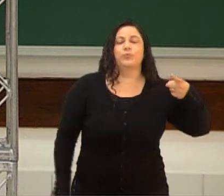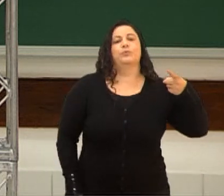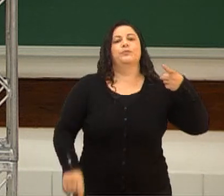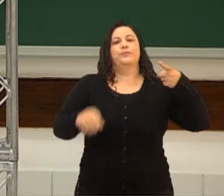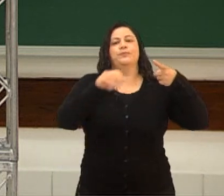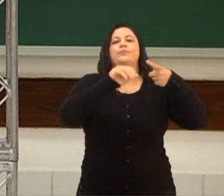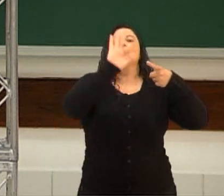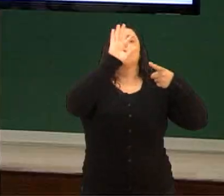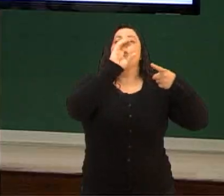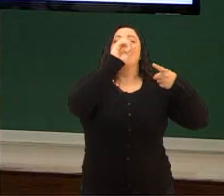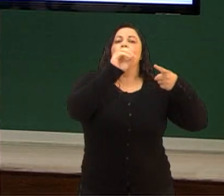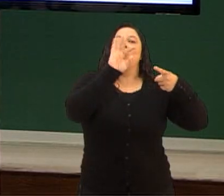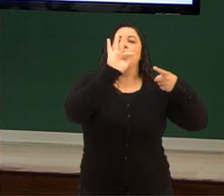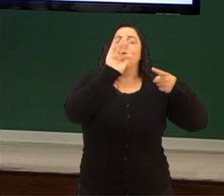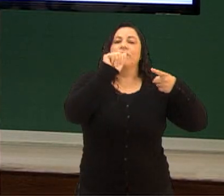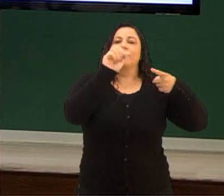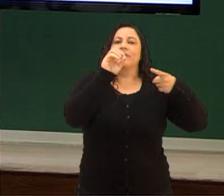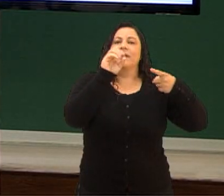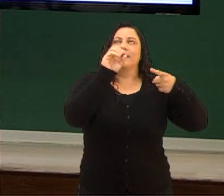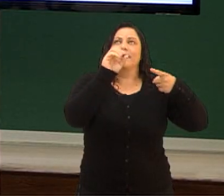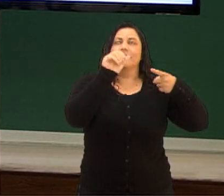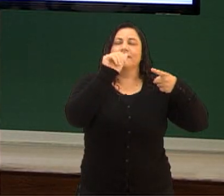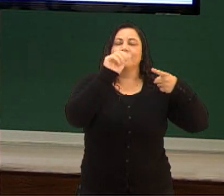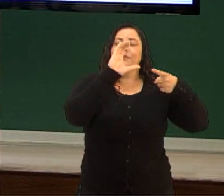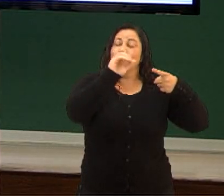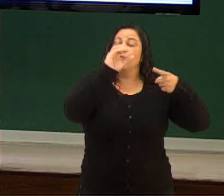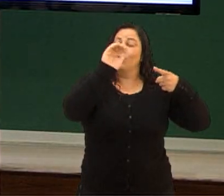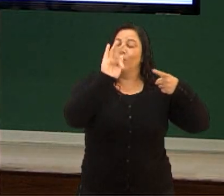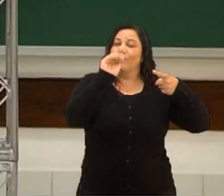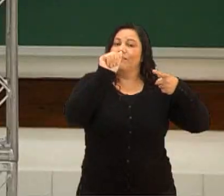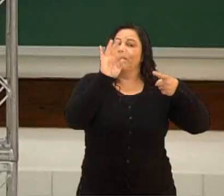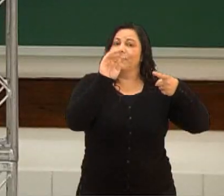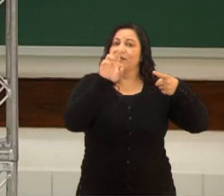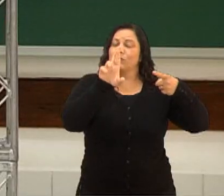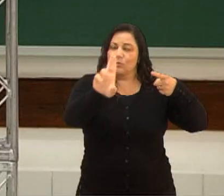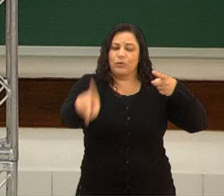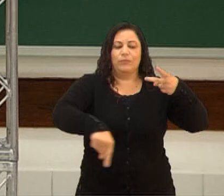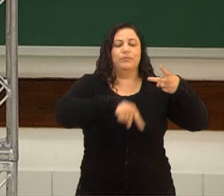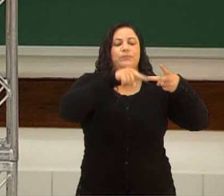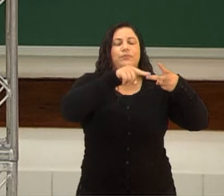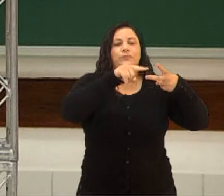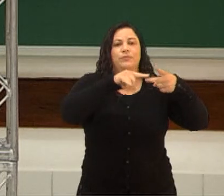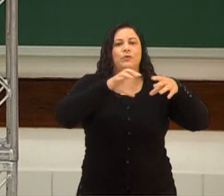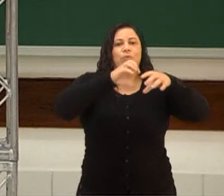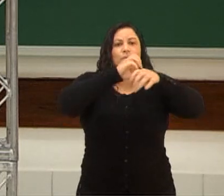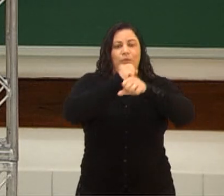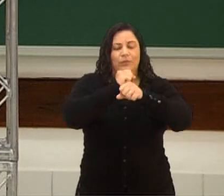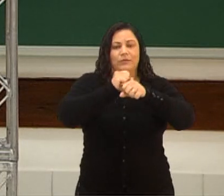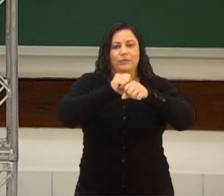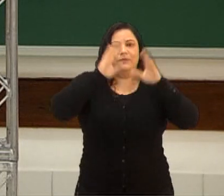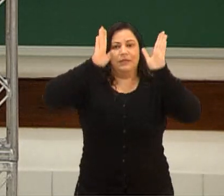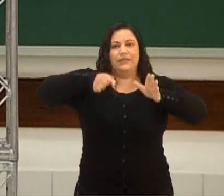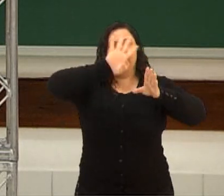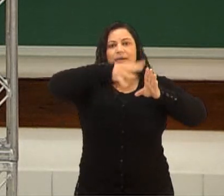os cofatores. Segundo passo, montar a matriz. Terceiro passo, fazer